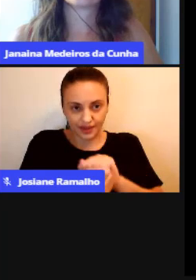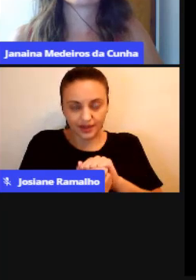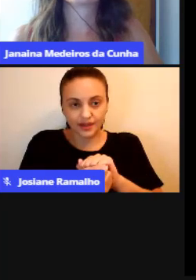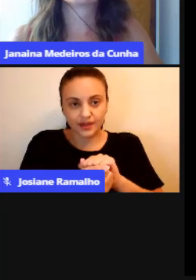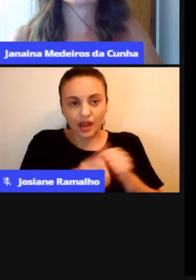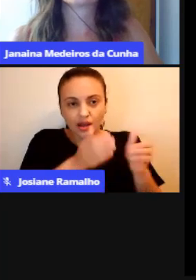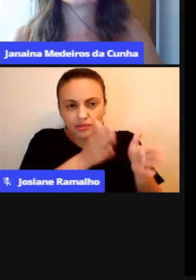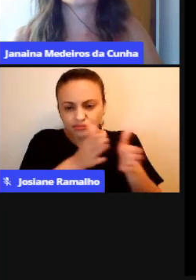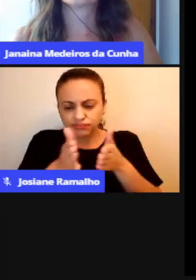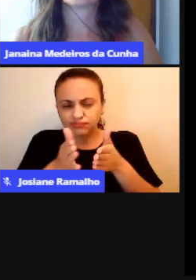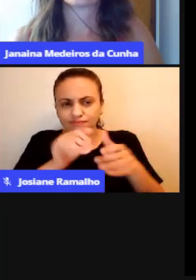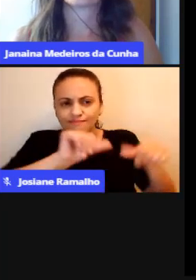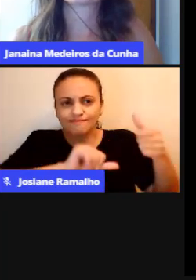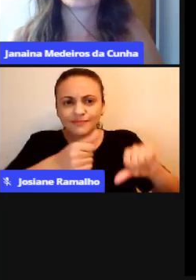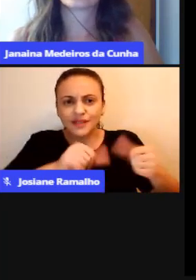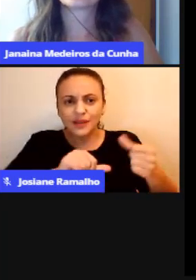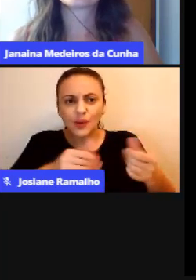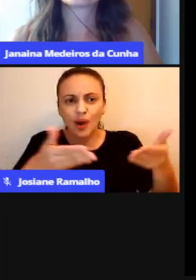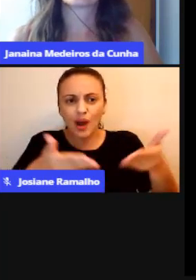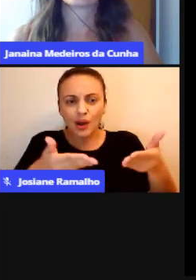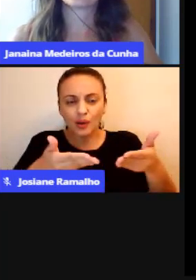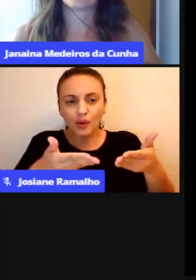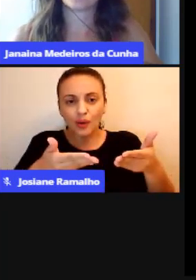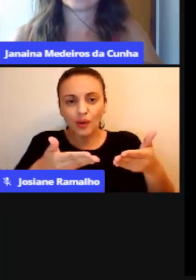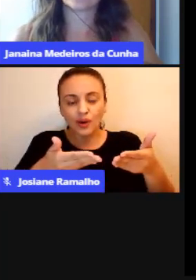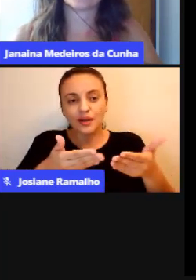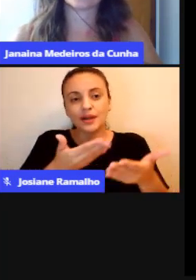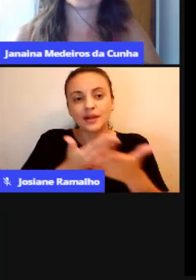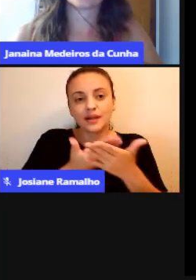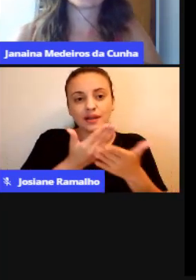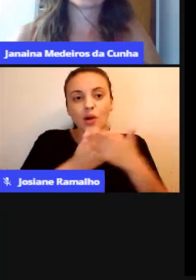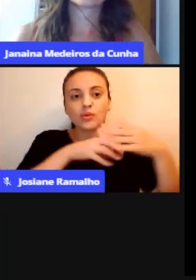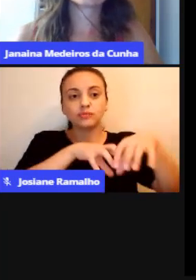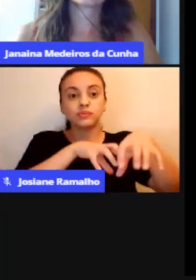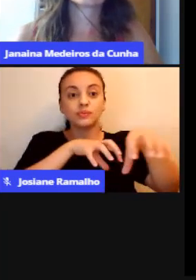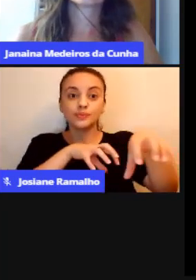avaliativo durante as aulas remotas.